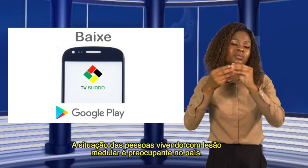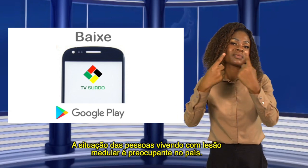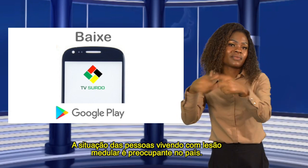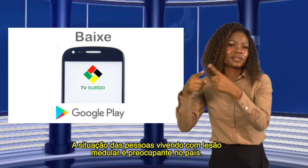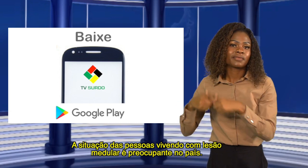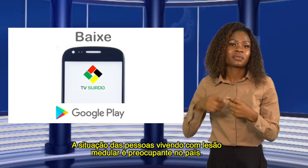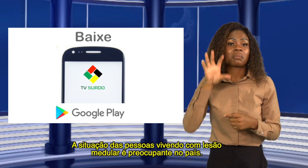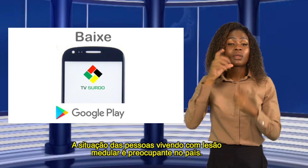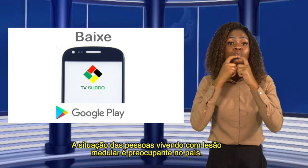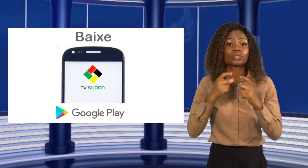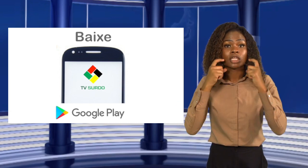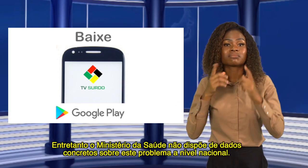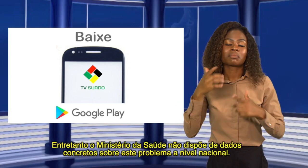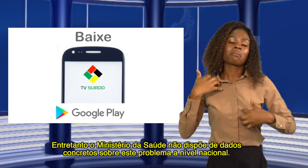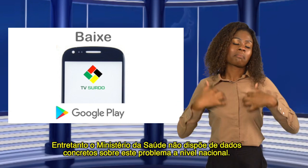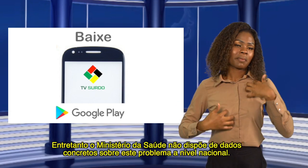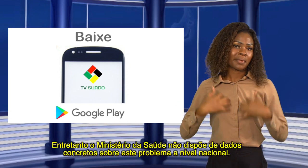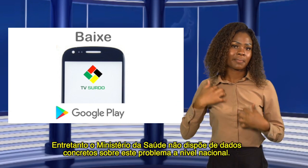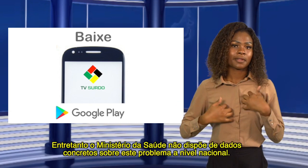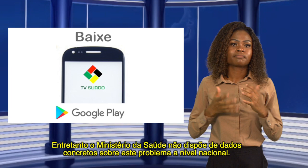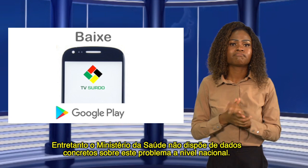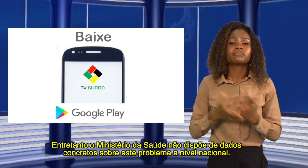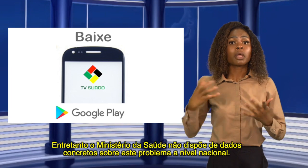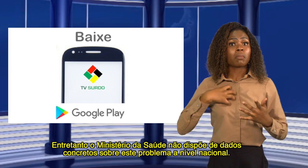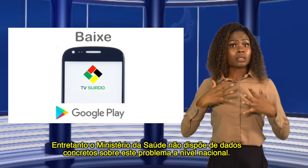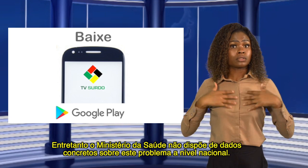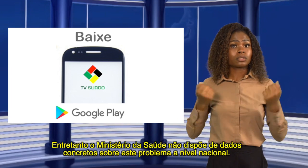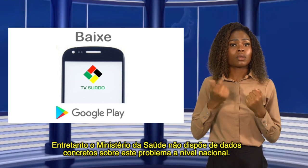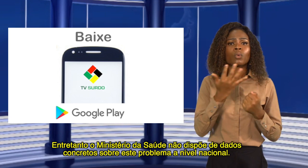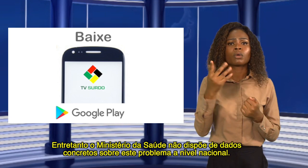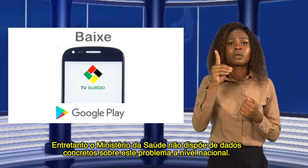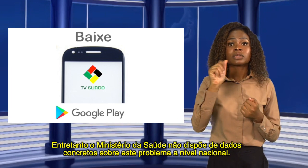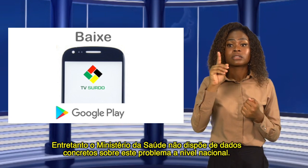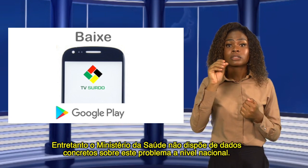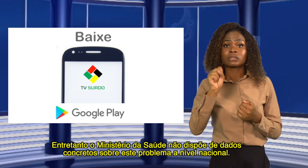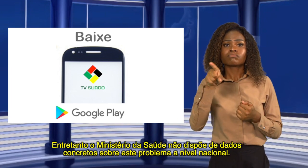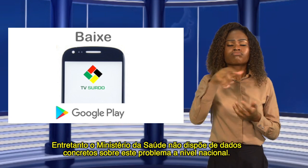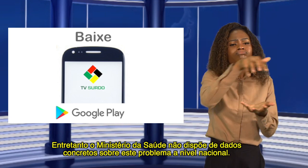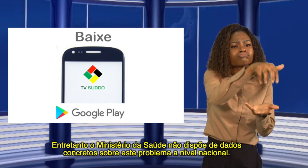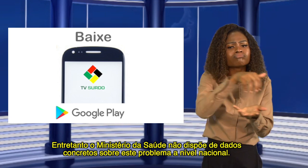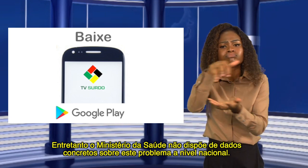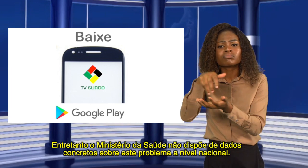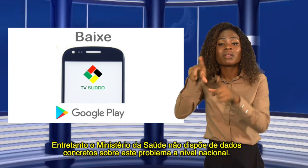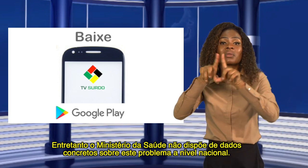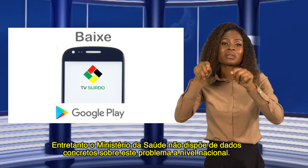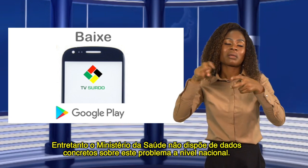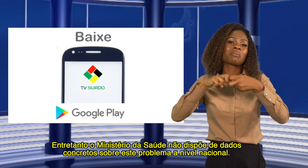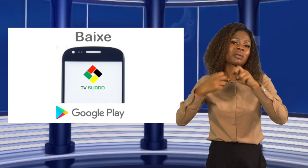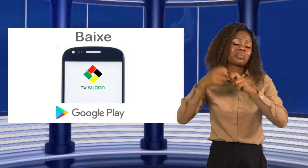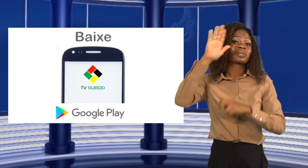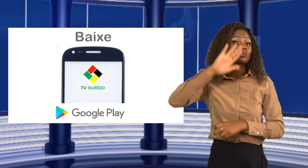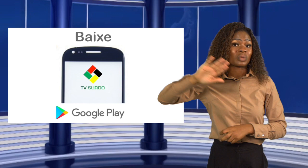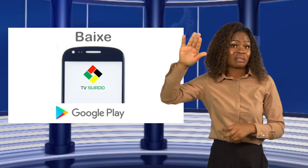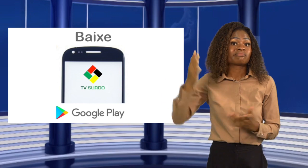preocupante no país. Entretanto, o Ministério da Saúde não dispõe de dados concretos sobre este problema a nível